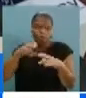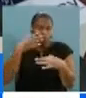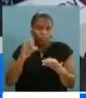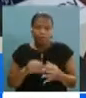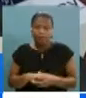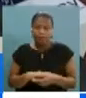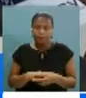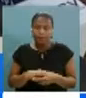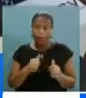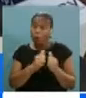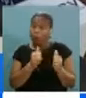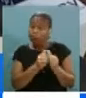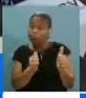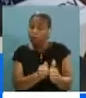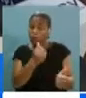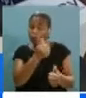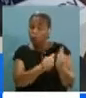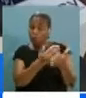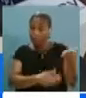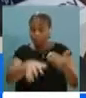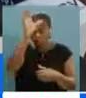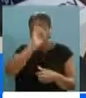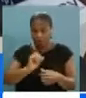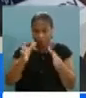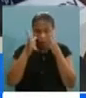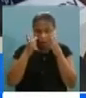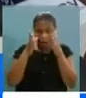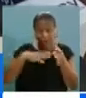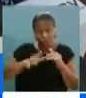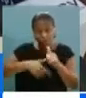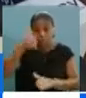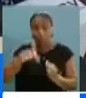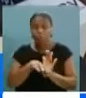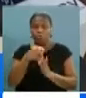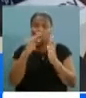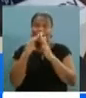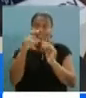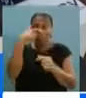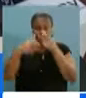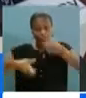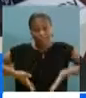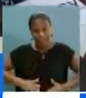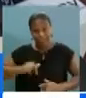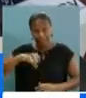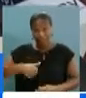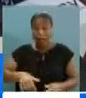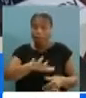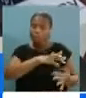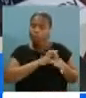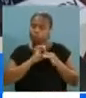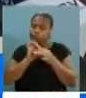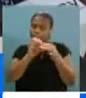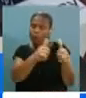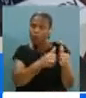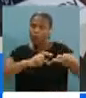instrumentos referidos, o Governo, com foco na melhoria das condições de habitabilidade dos cabo-verdianos, de forma articulada com as